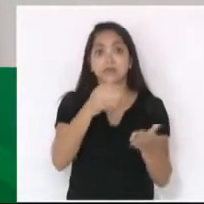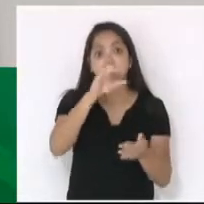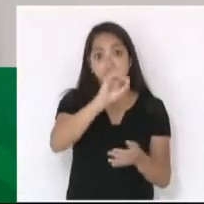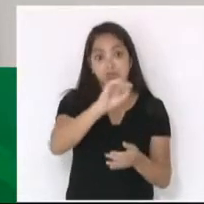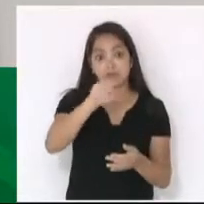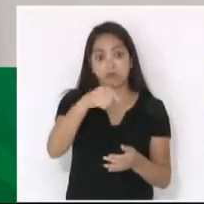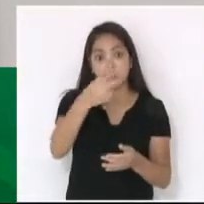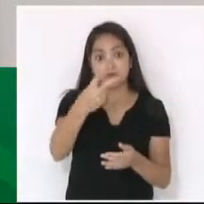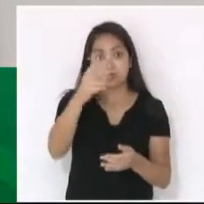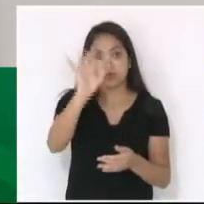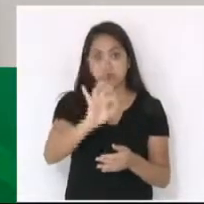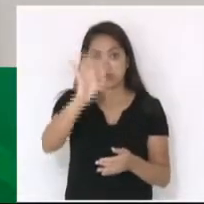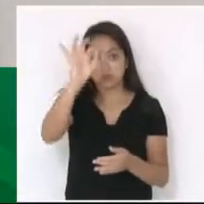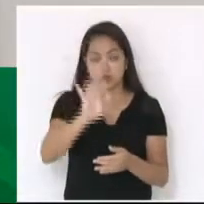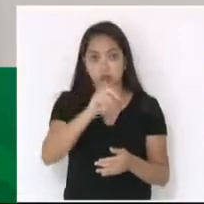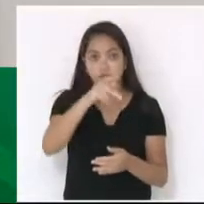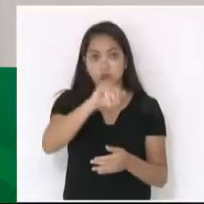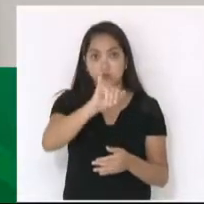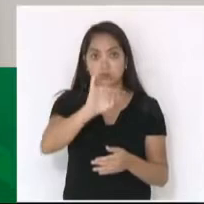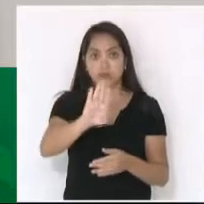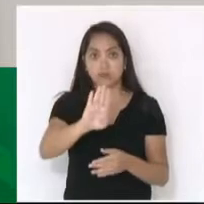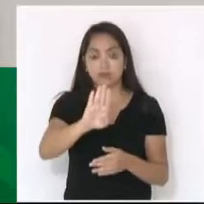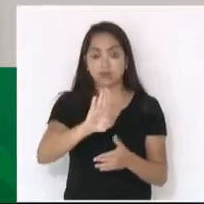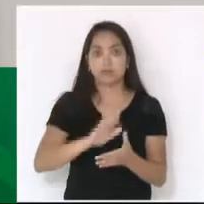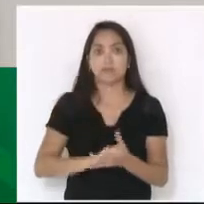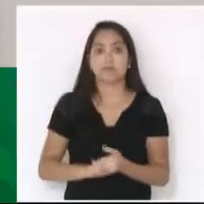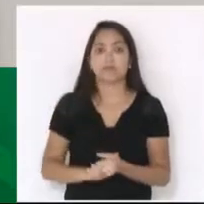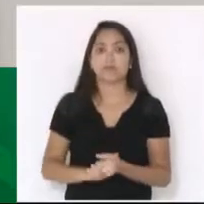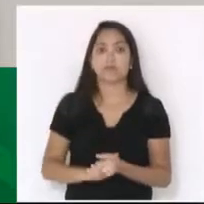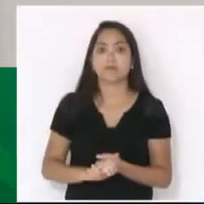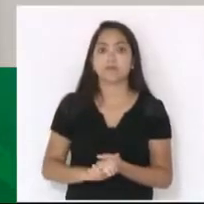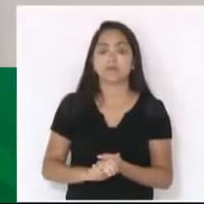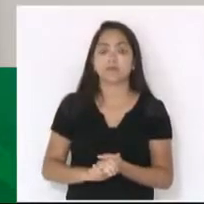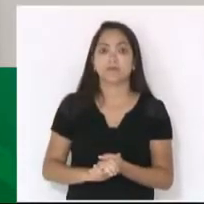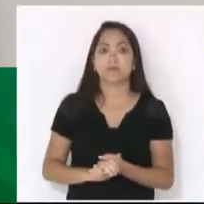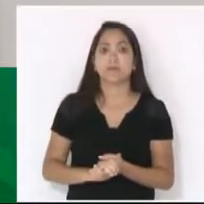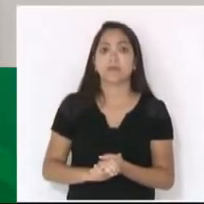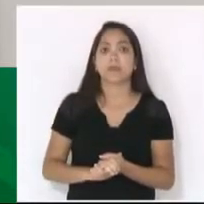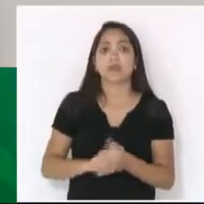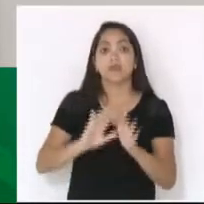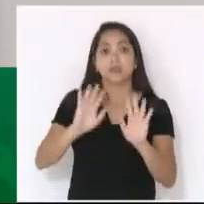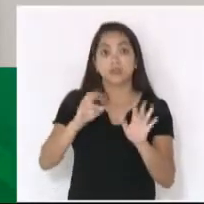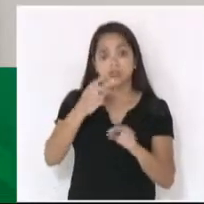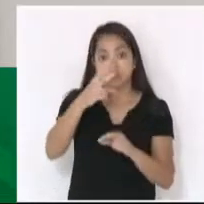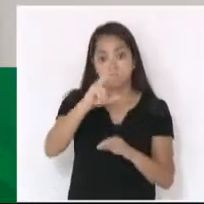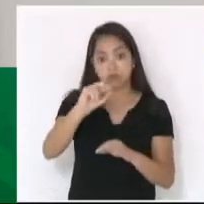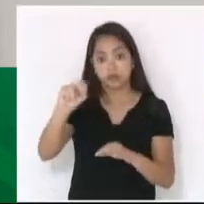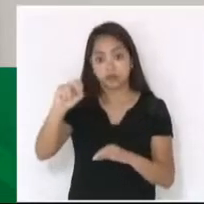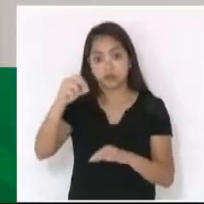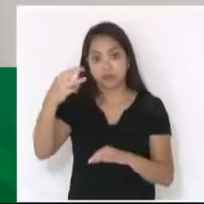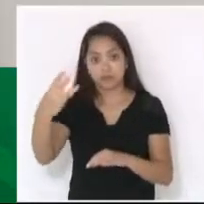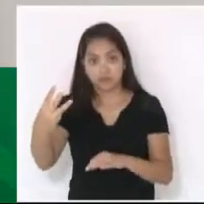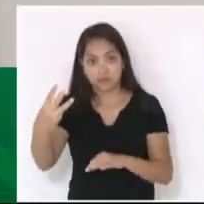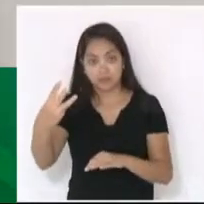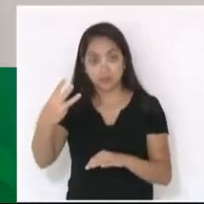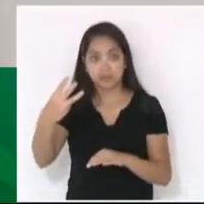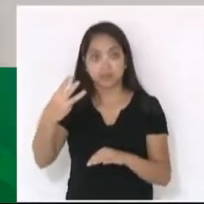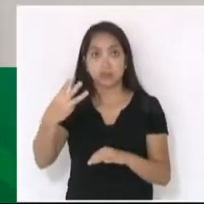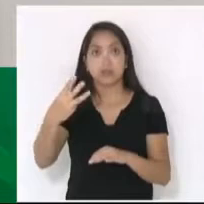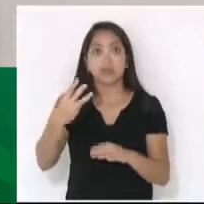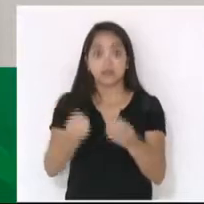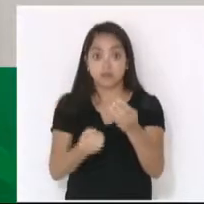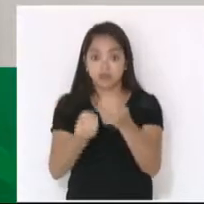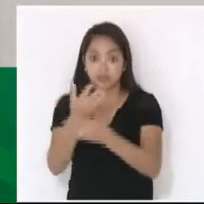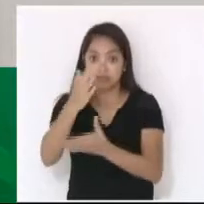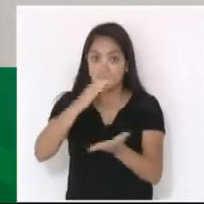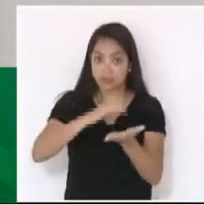0,2 por cento do produto interno bruto e em 2003 depois de implementado as